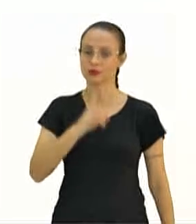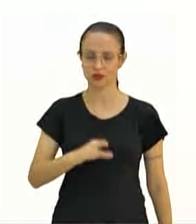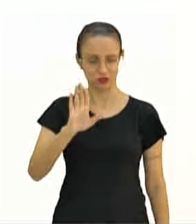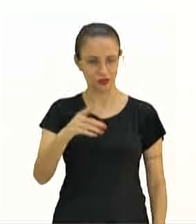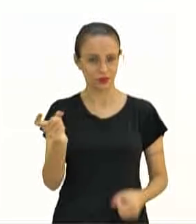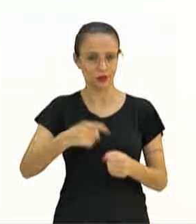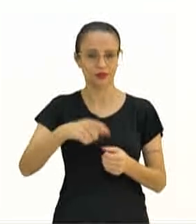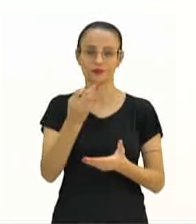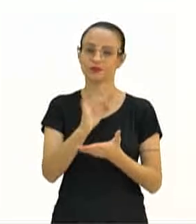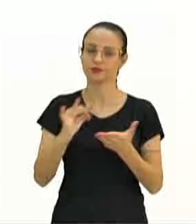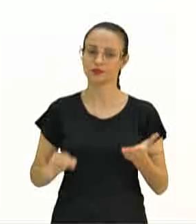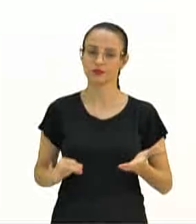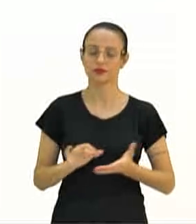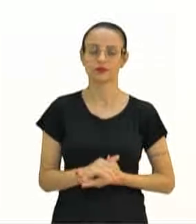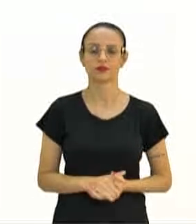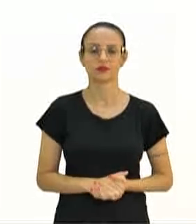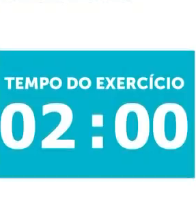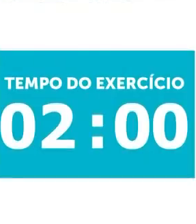volta para a correção.